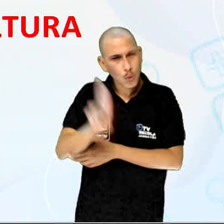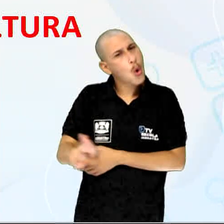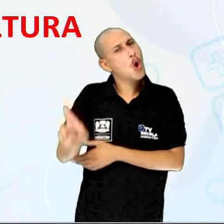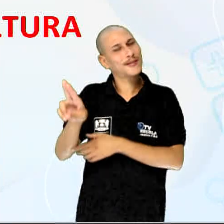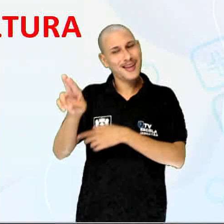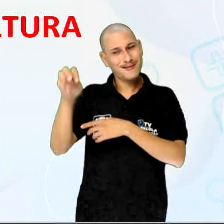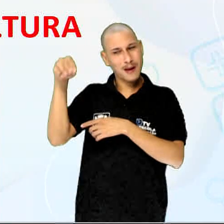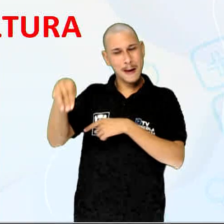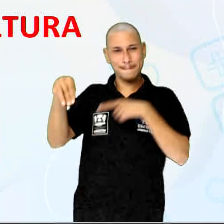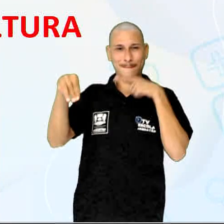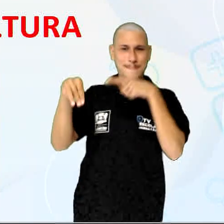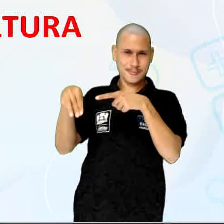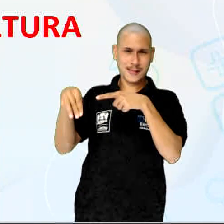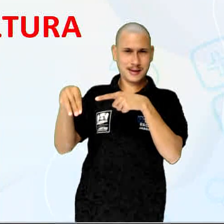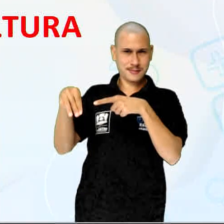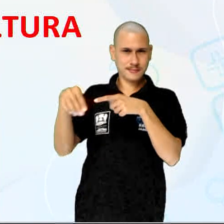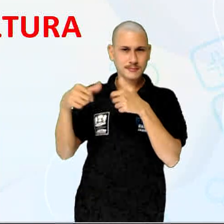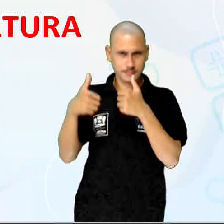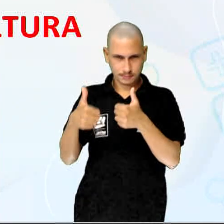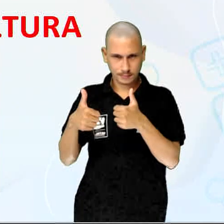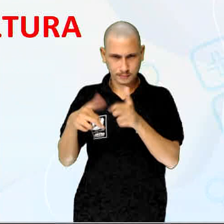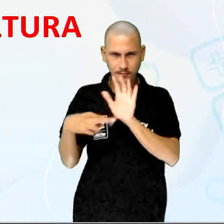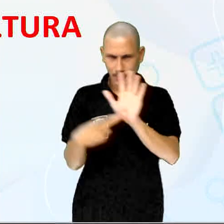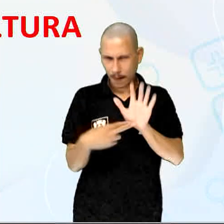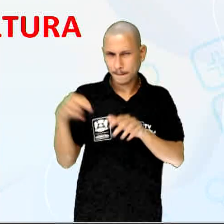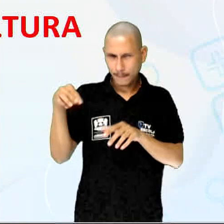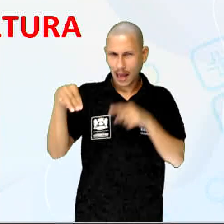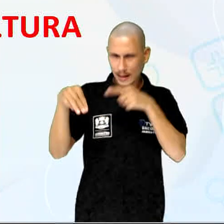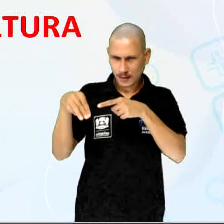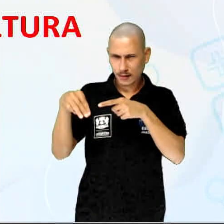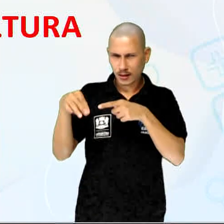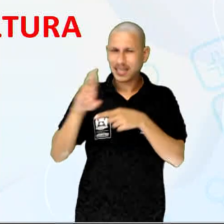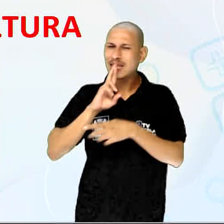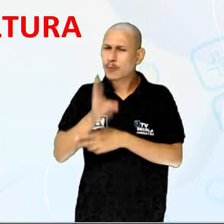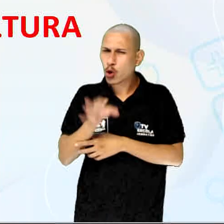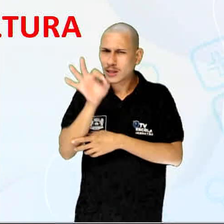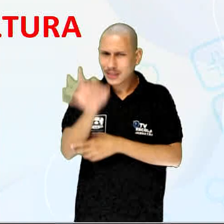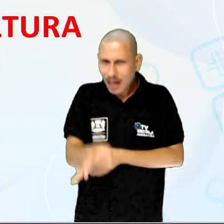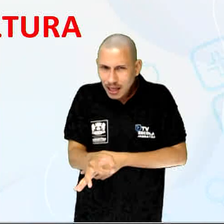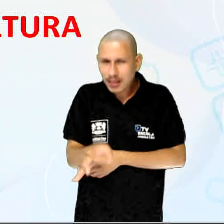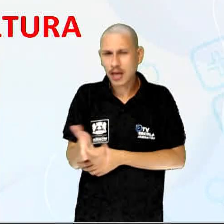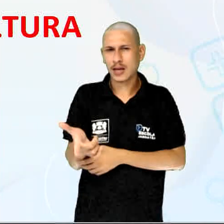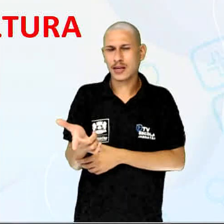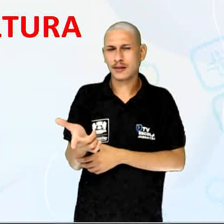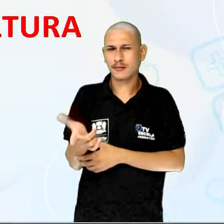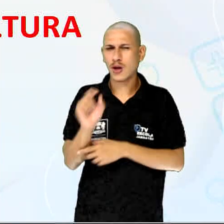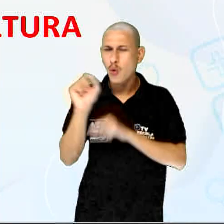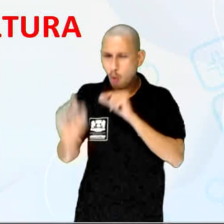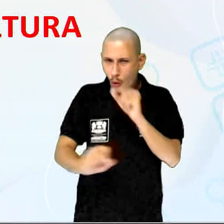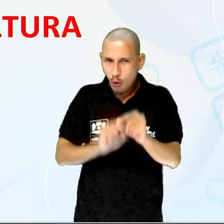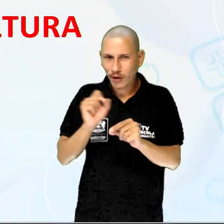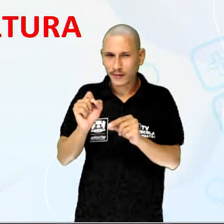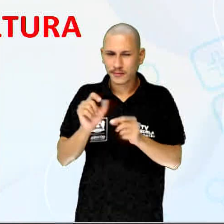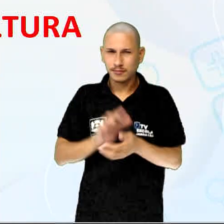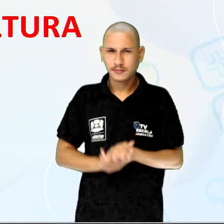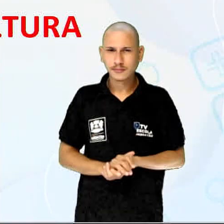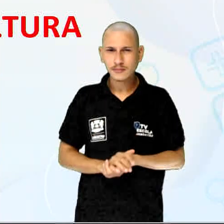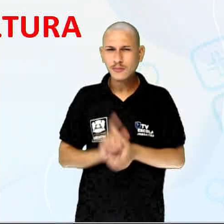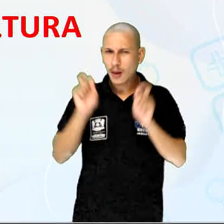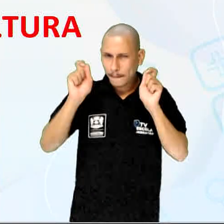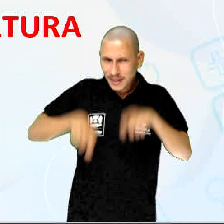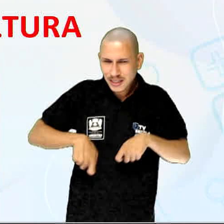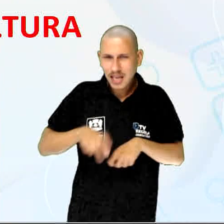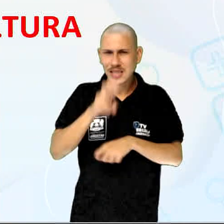a área vai ser, a gente vai representar ele em metros quadrados. Então a resposta dessa questão aí será que eu vou precisar